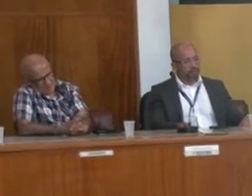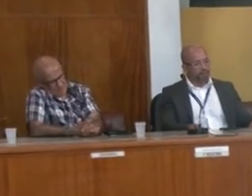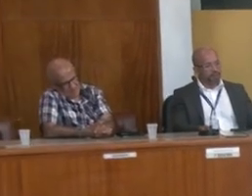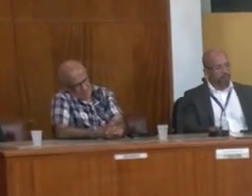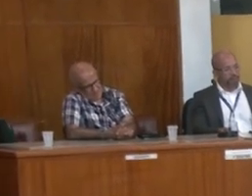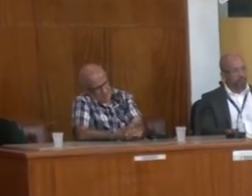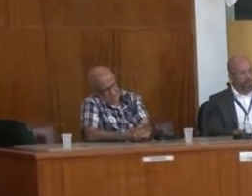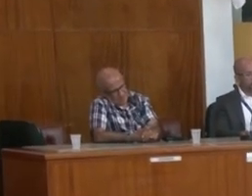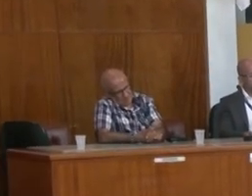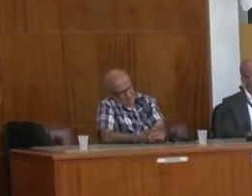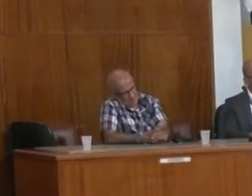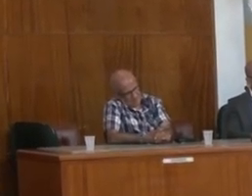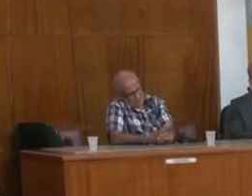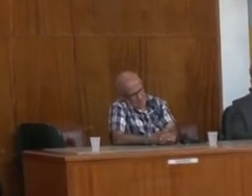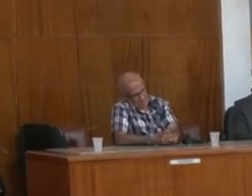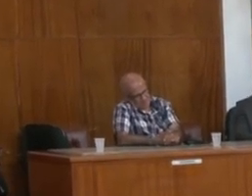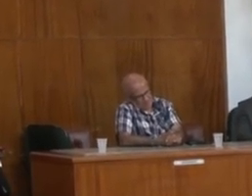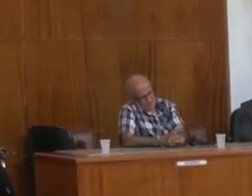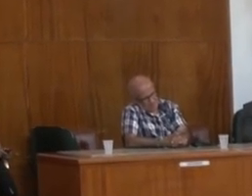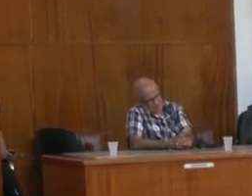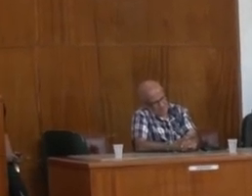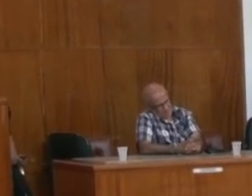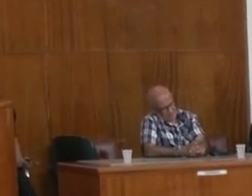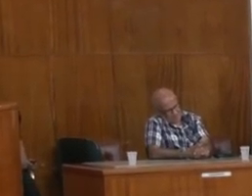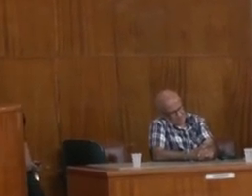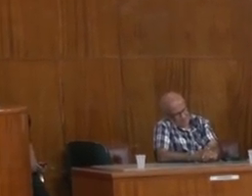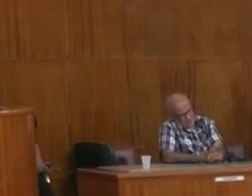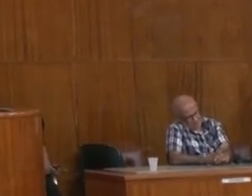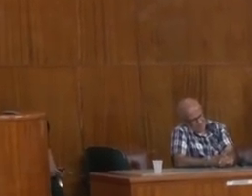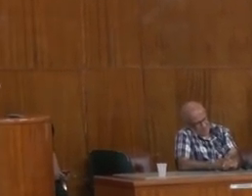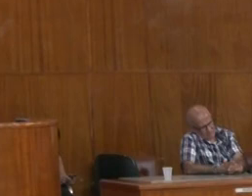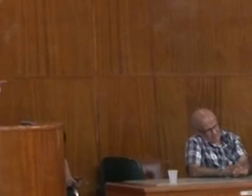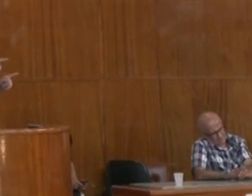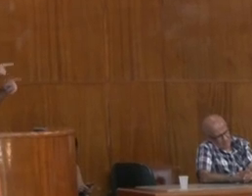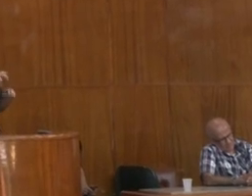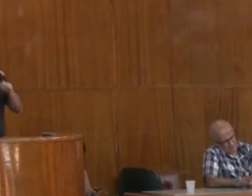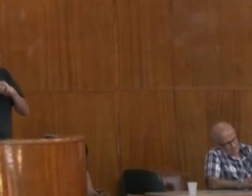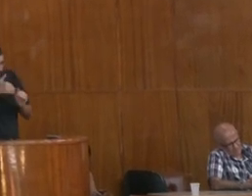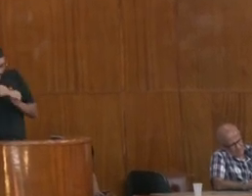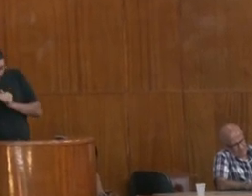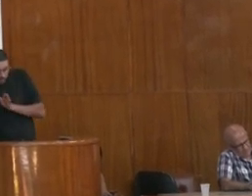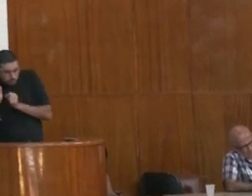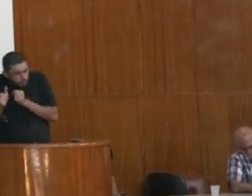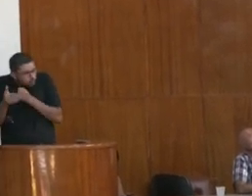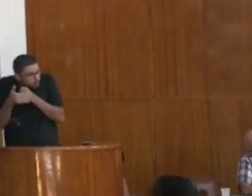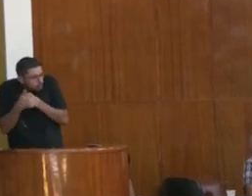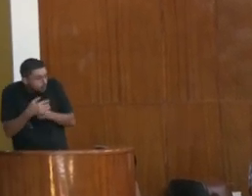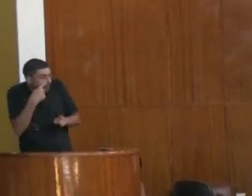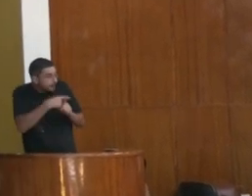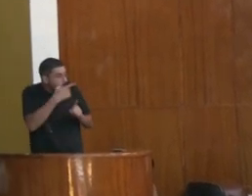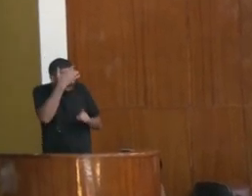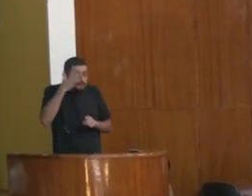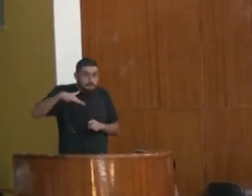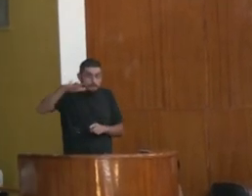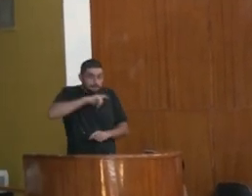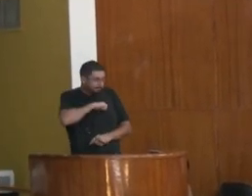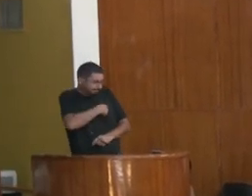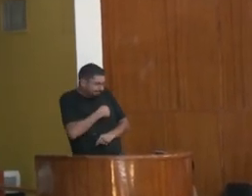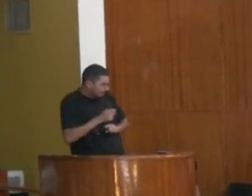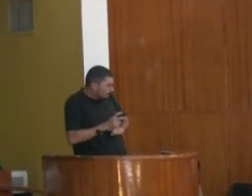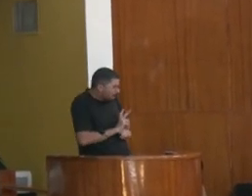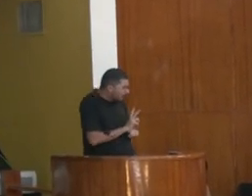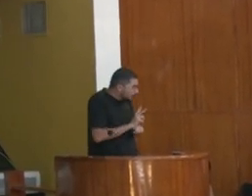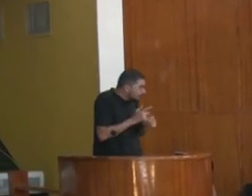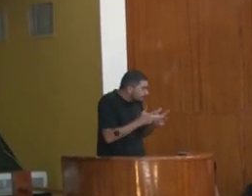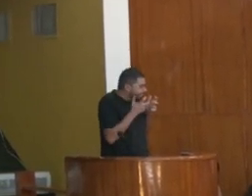setor, o chefe do setor, falou, olha, você fica aqui atrás dos arquivos, que sabe como é que é, pode passar um fiscal, alguém pode te ver nessa condição, não sei o quê e tal.